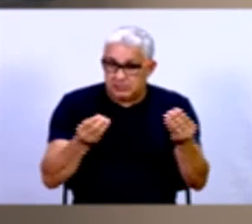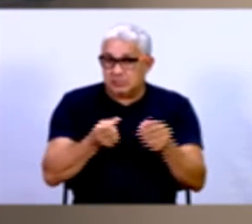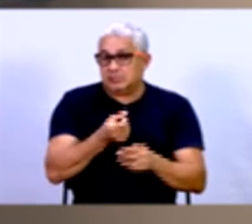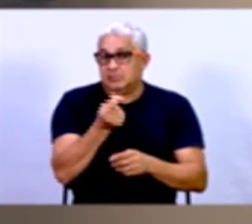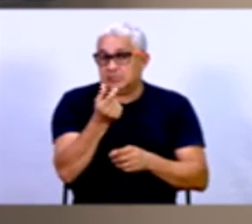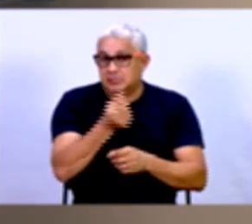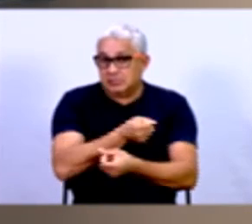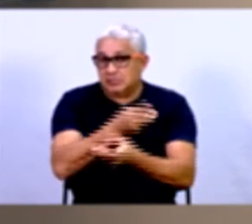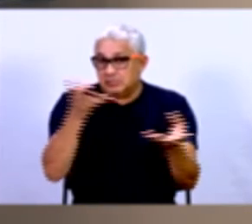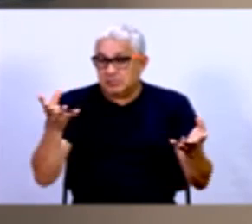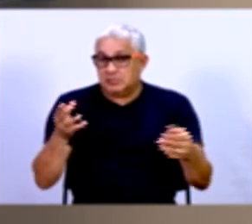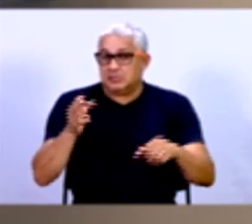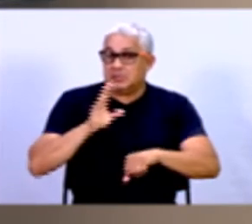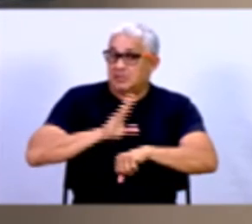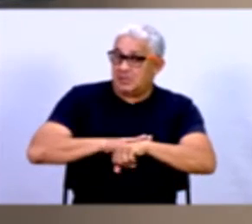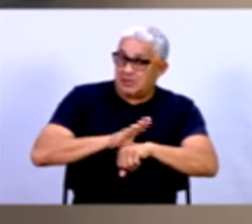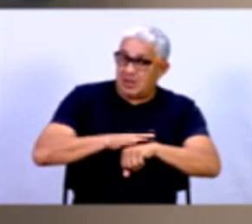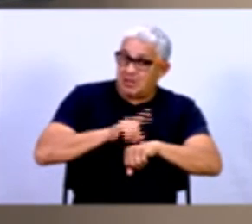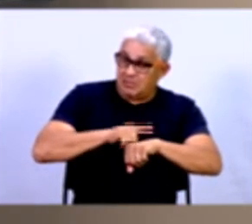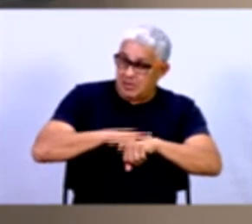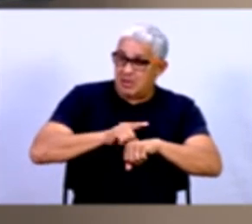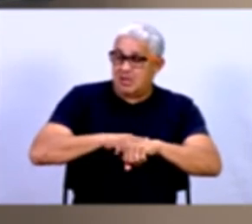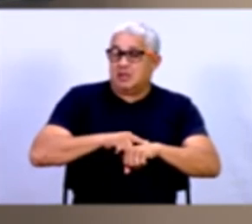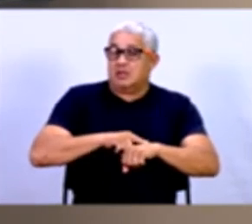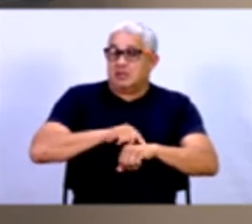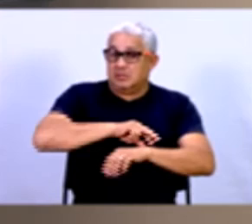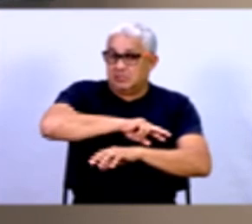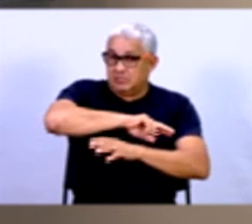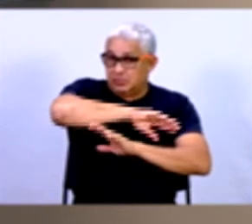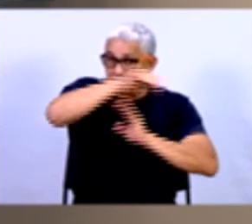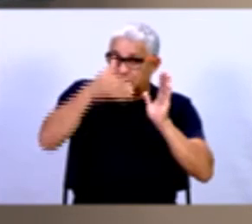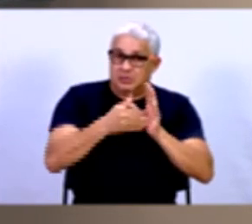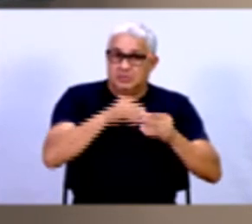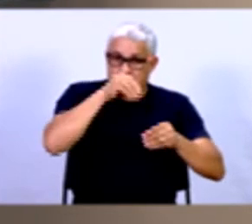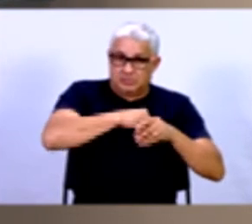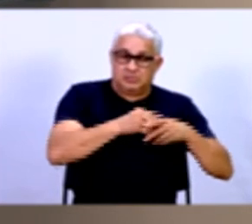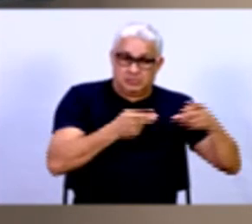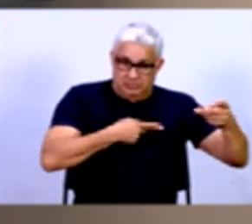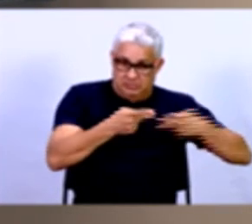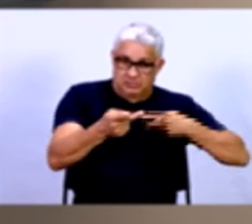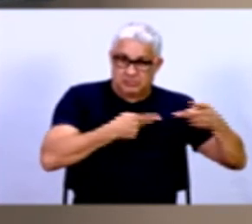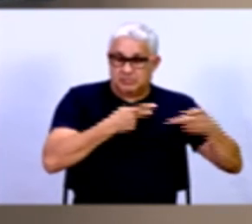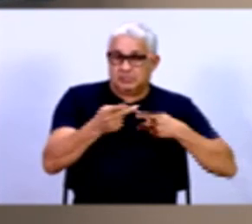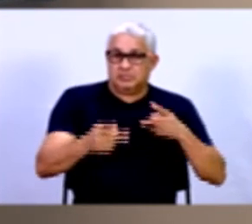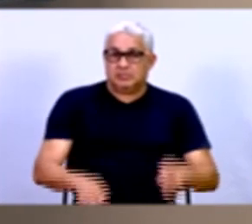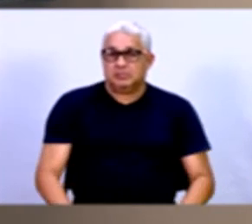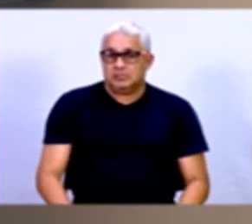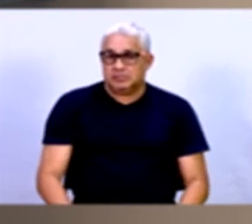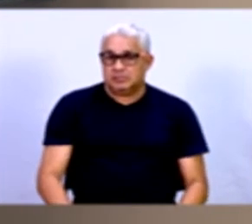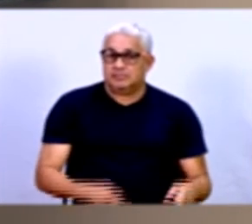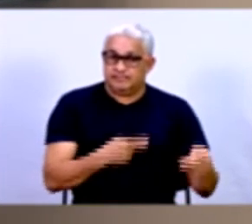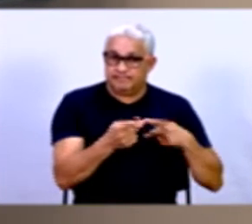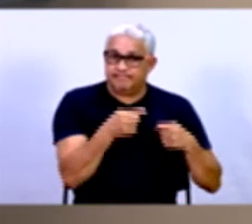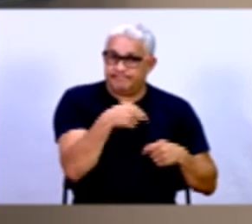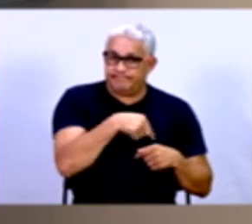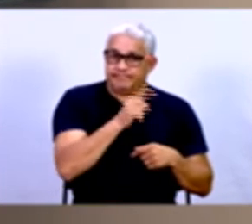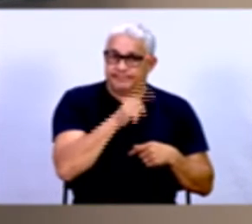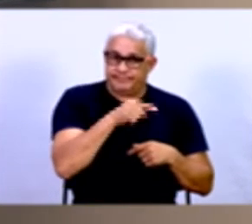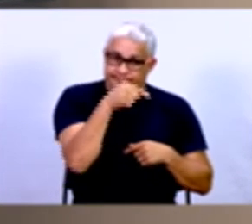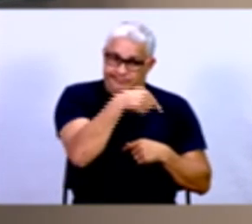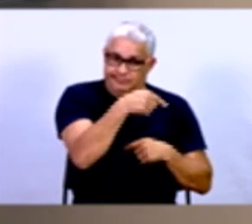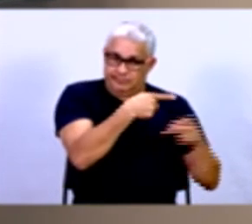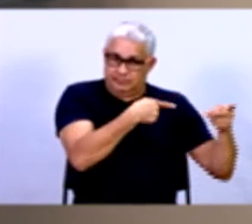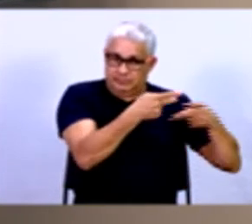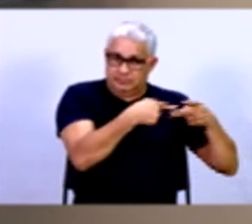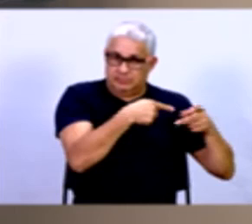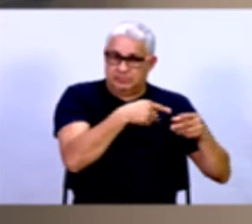quanto tempo vai levar. Então, tudo isso está dentro do planejamento, tá? Acho que o planejamento é uma das fases assim que mais,